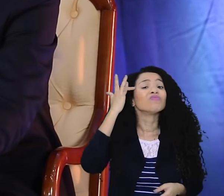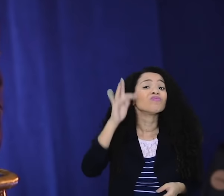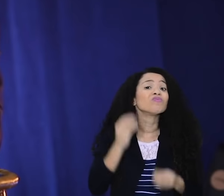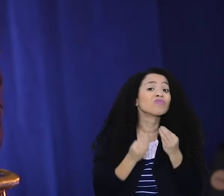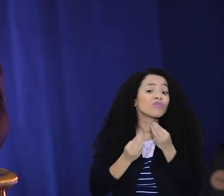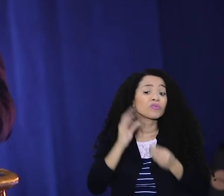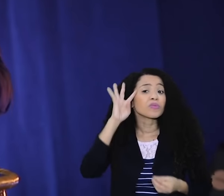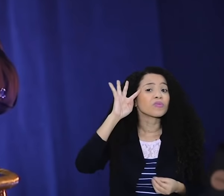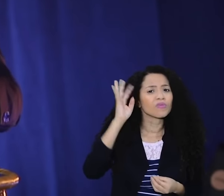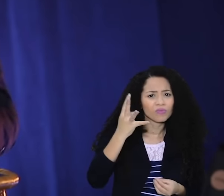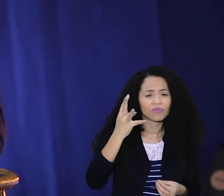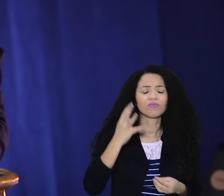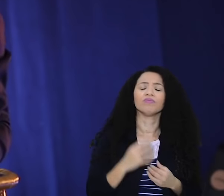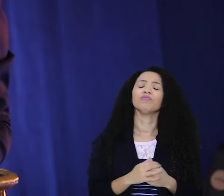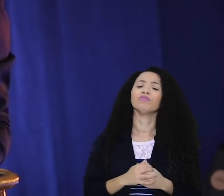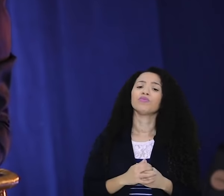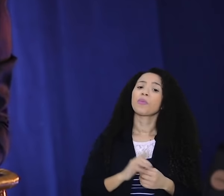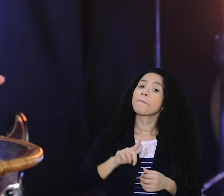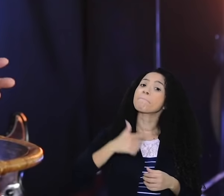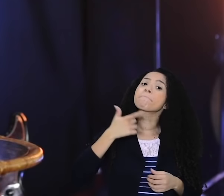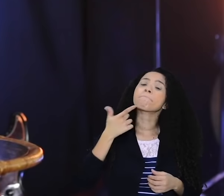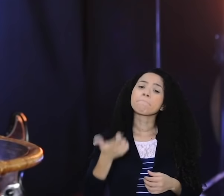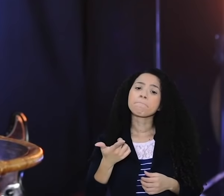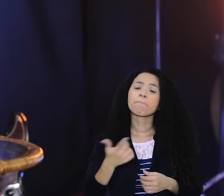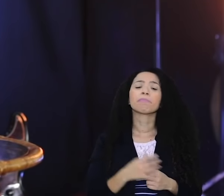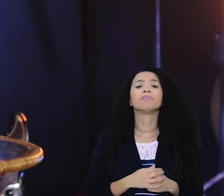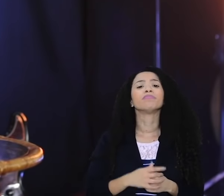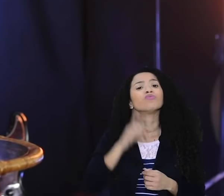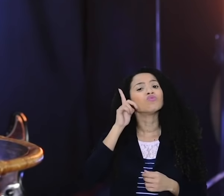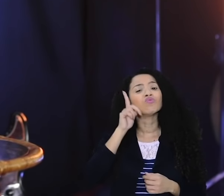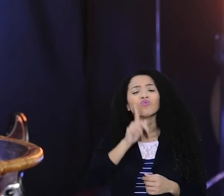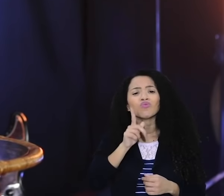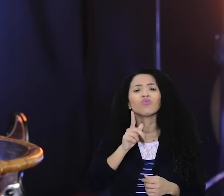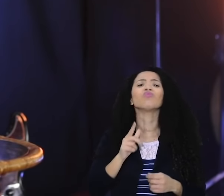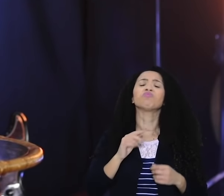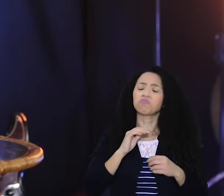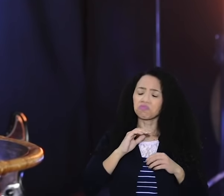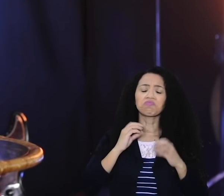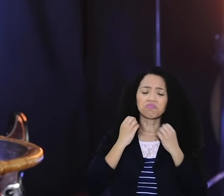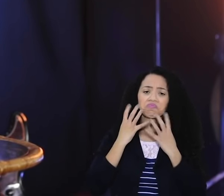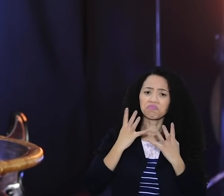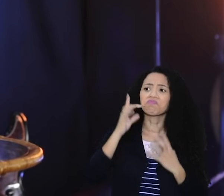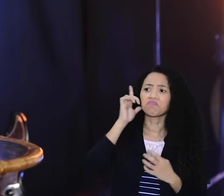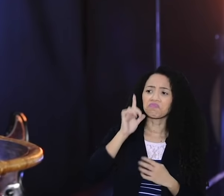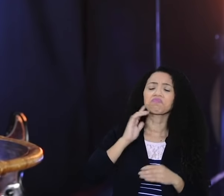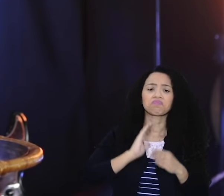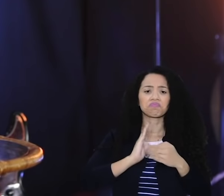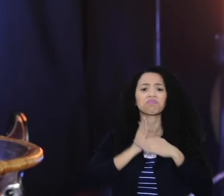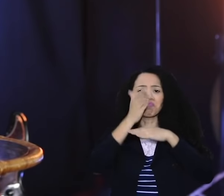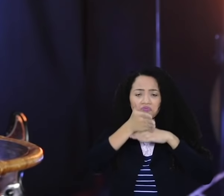com isso, como resolver isto. E outras conseguem superar muito bem. Qual é a